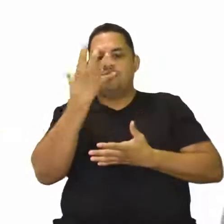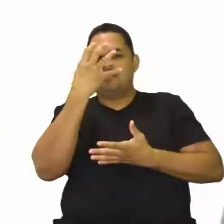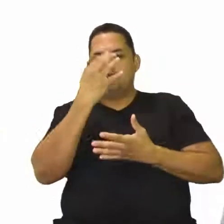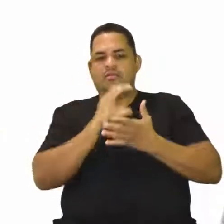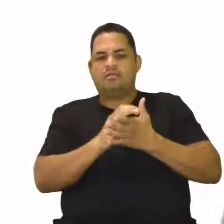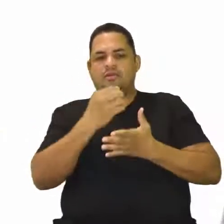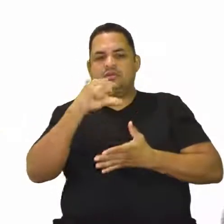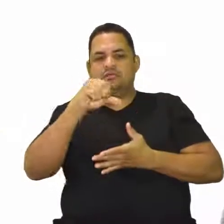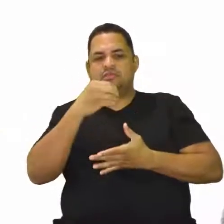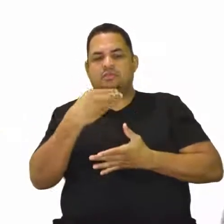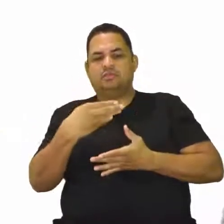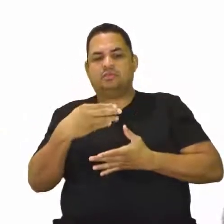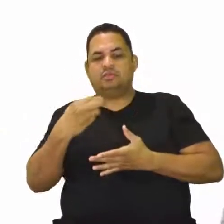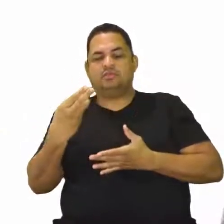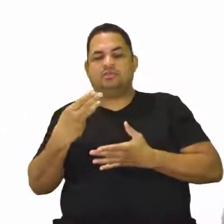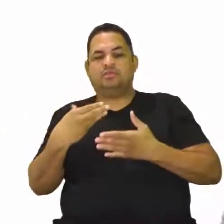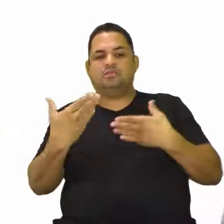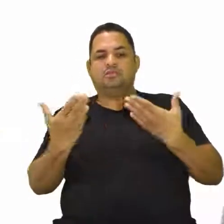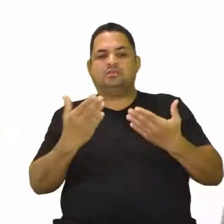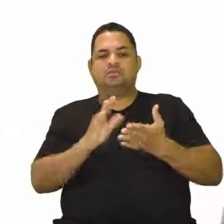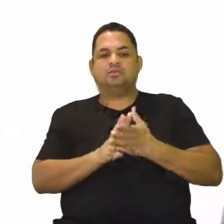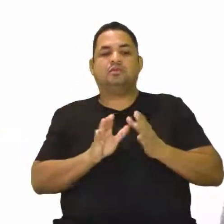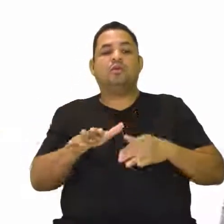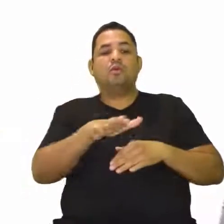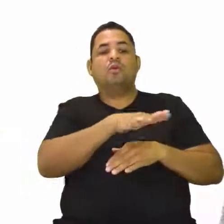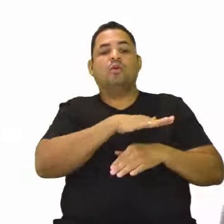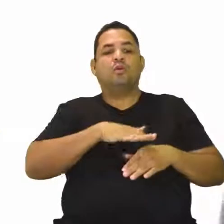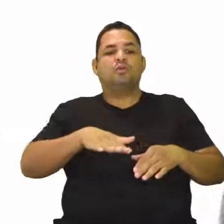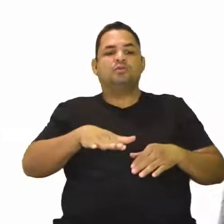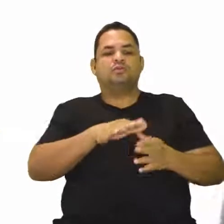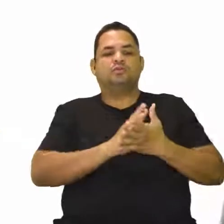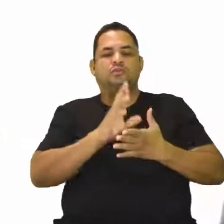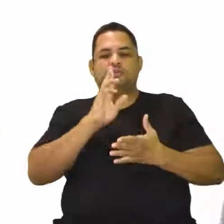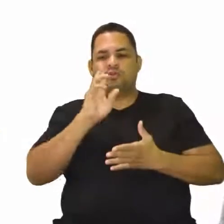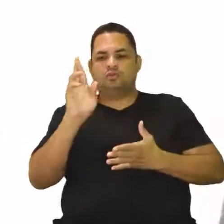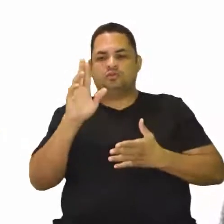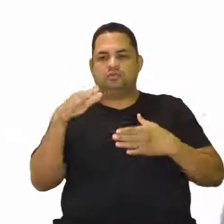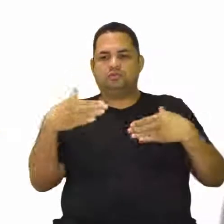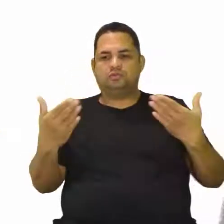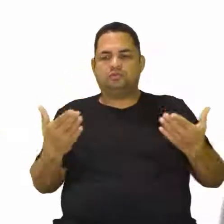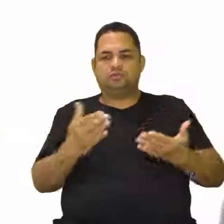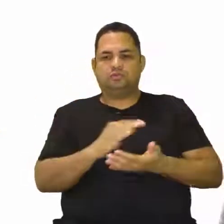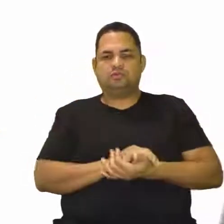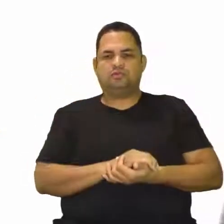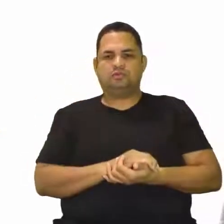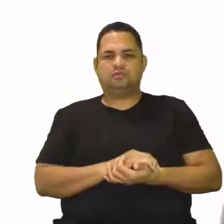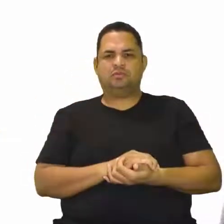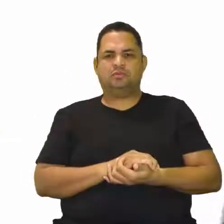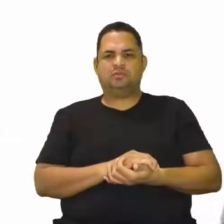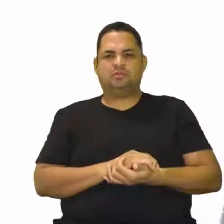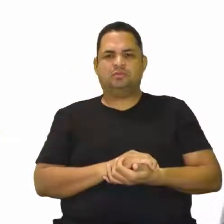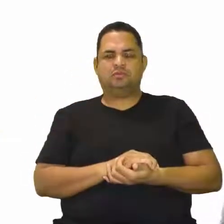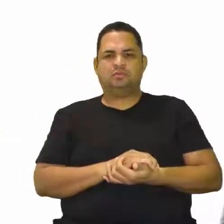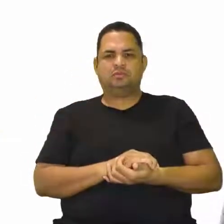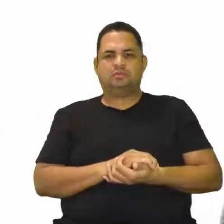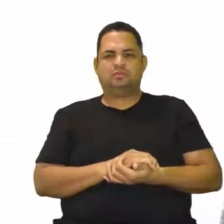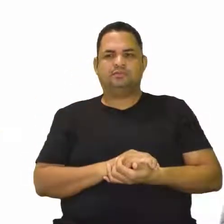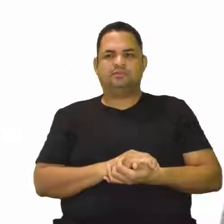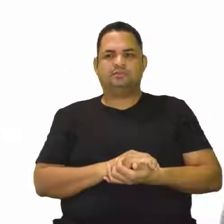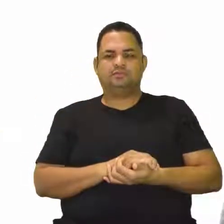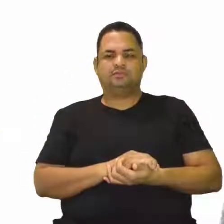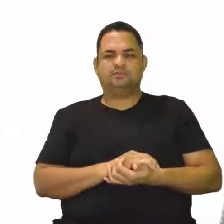no território o território soviético não é isso E aí